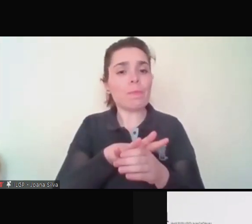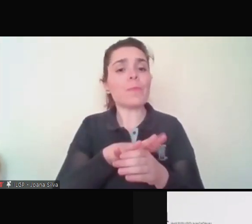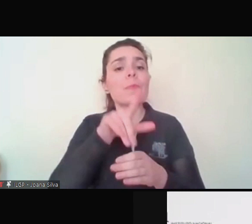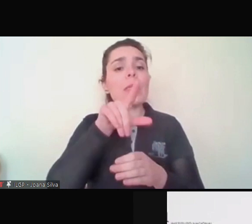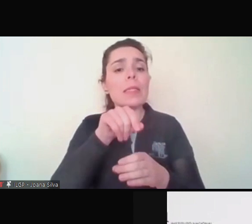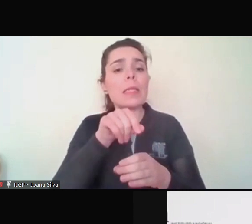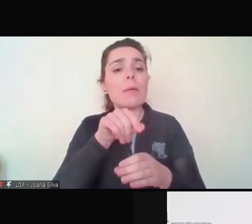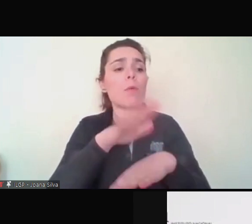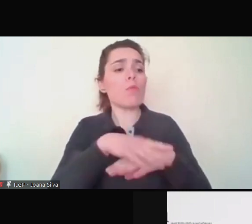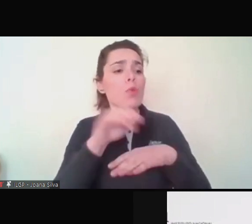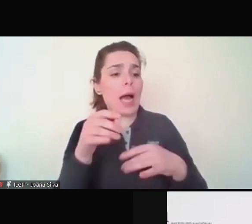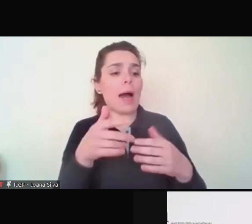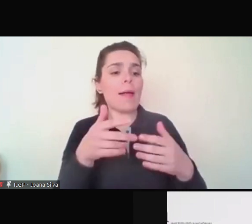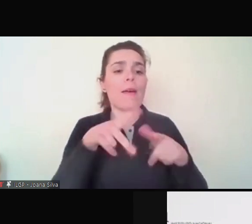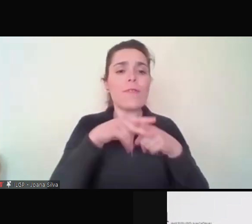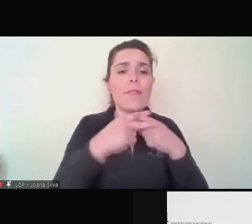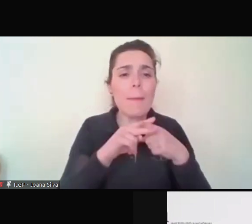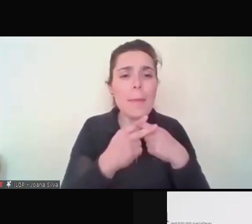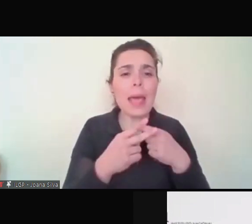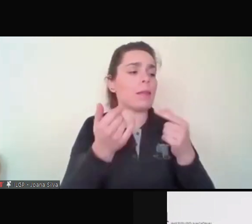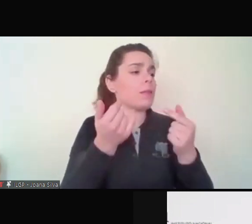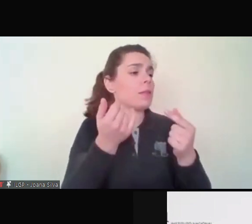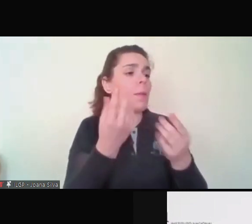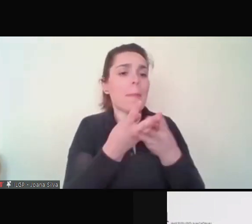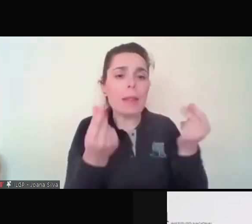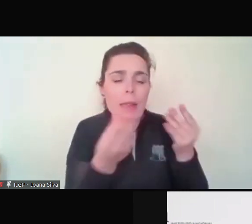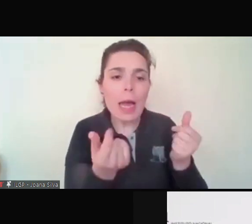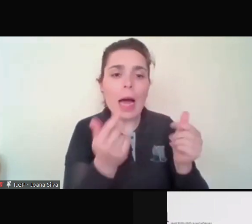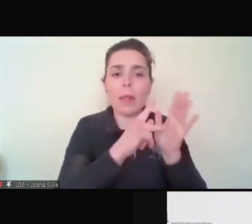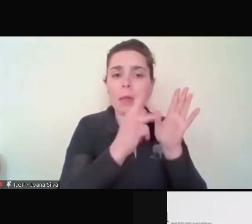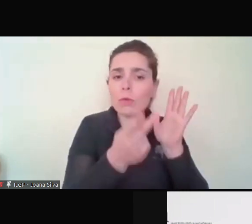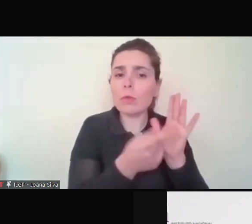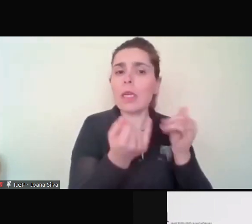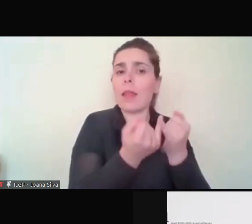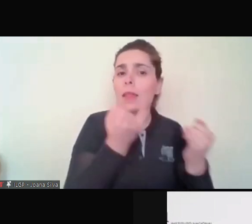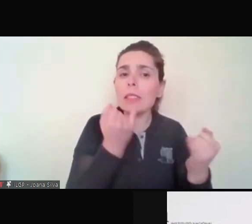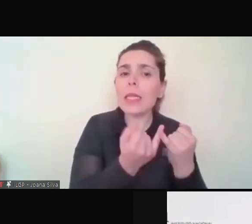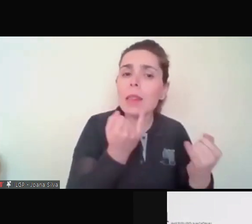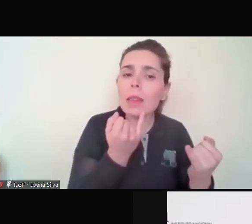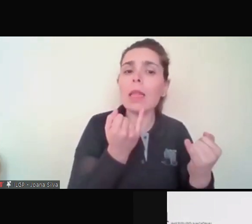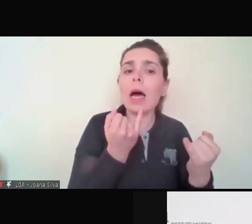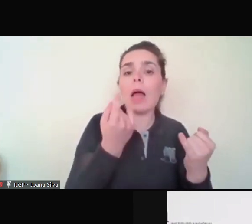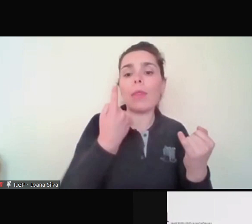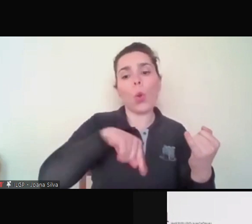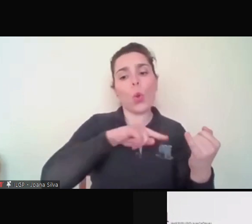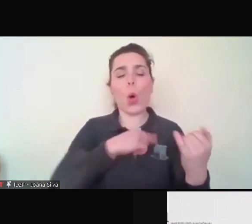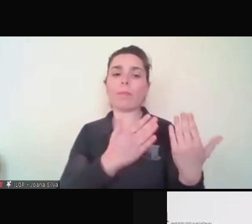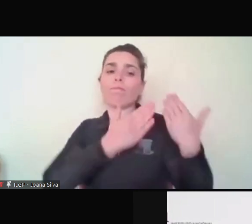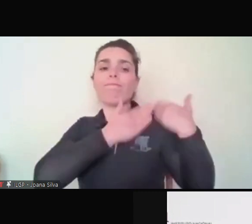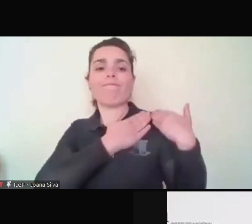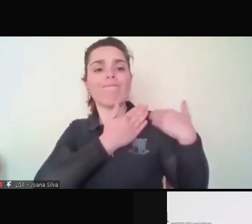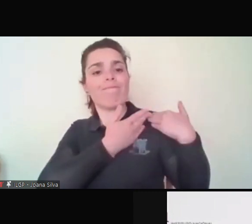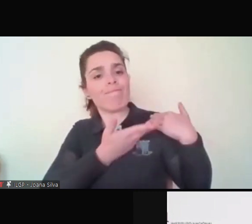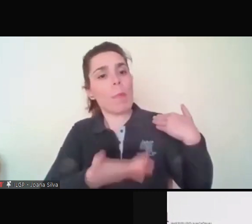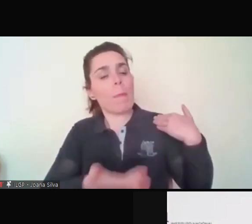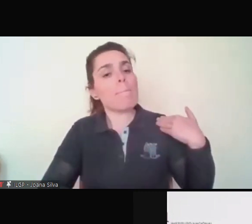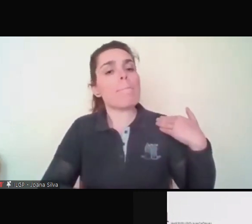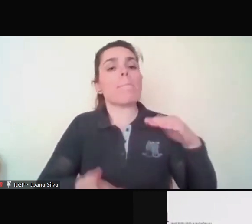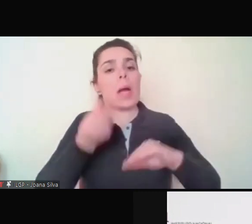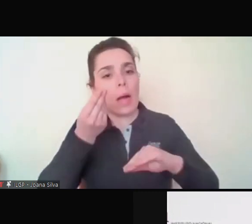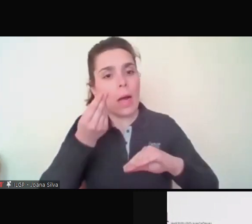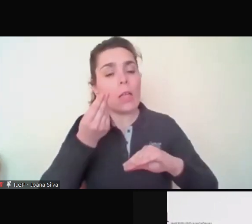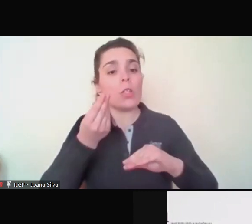de domínio das ferramentas digitais dos trabalhadores da administração, que temos uma responsabilidade acrescida de cuidar que num